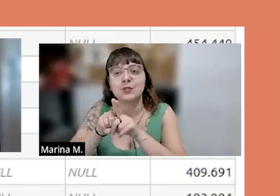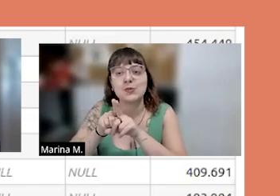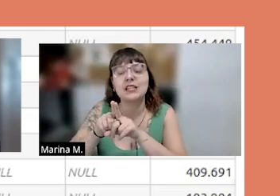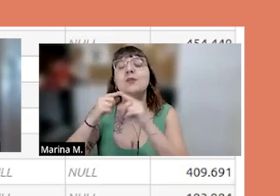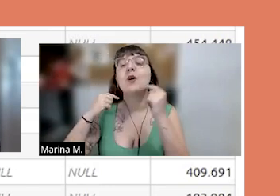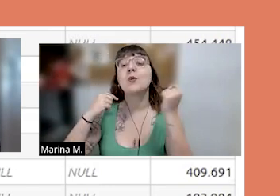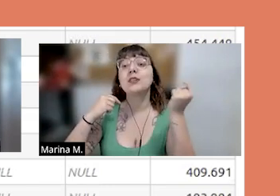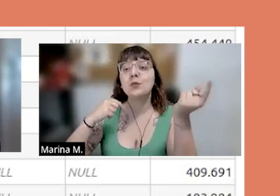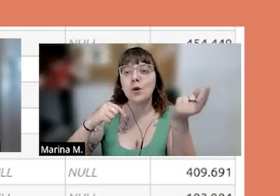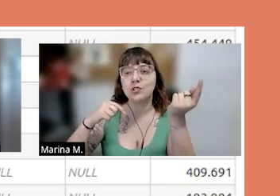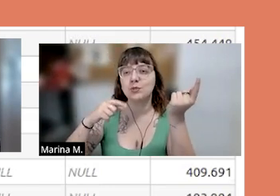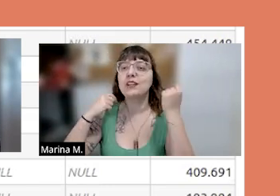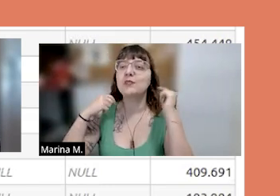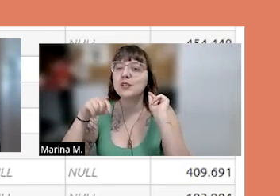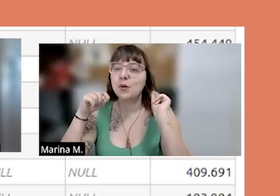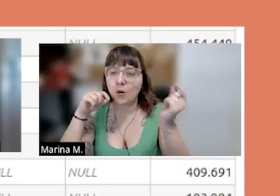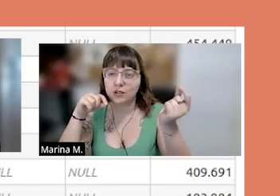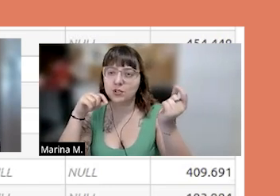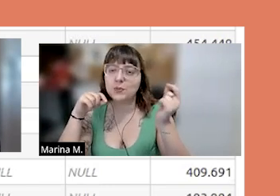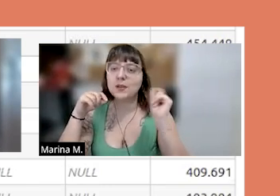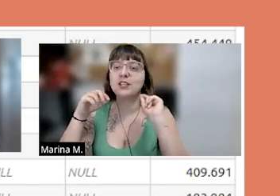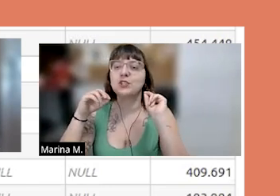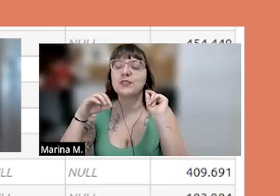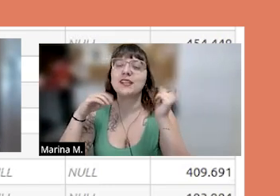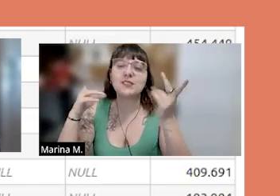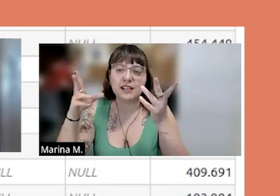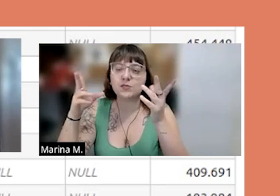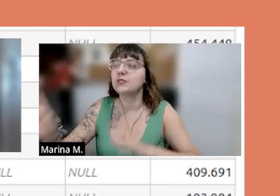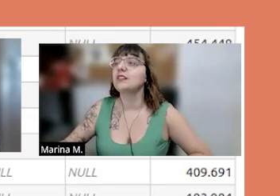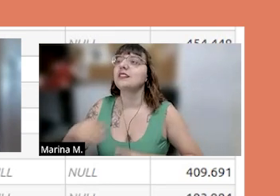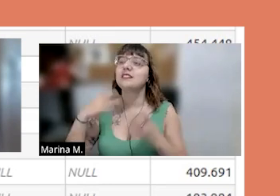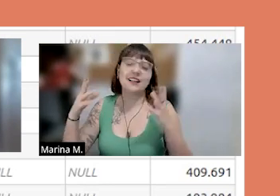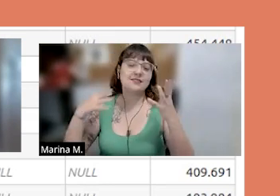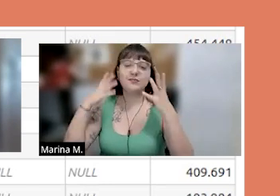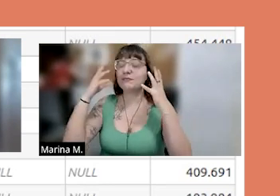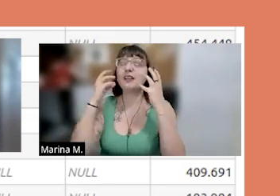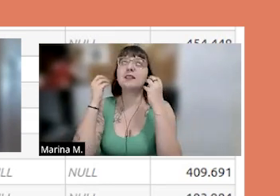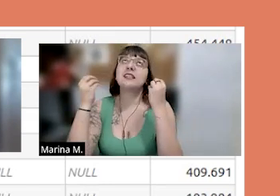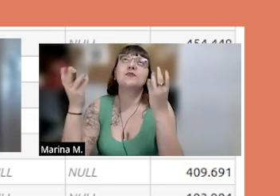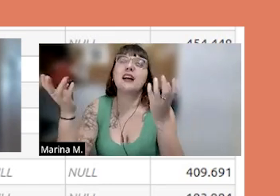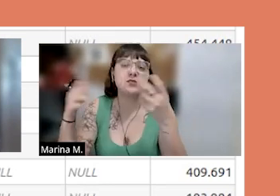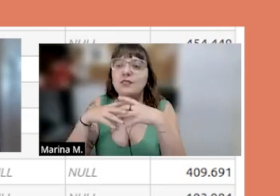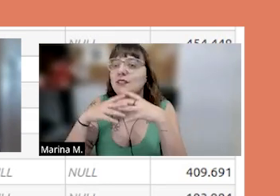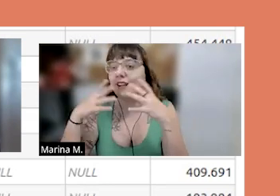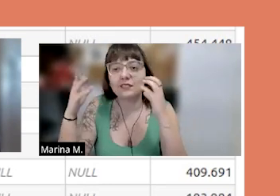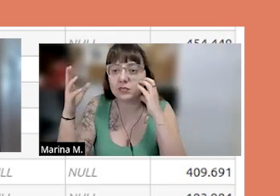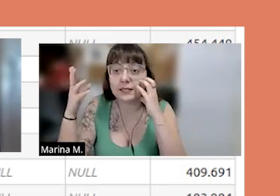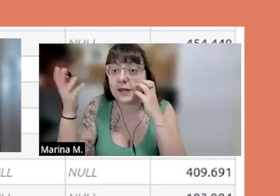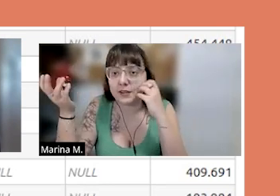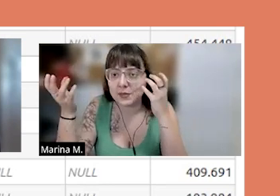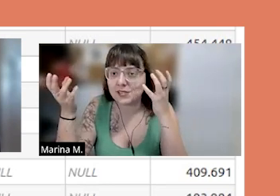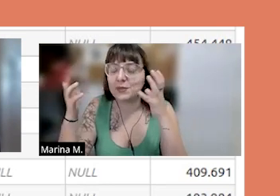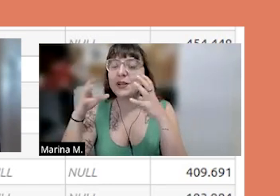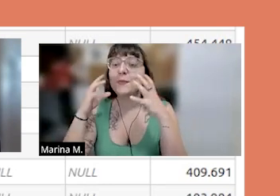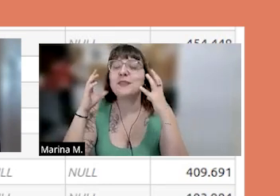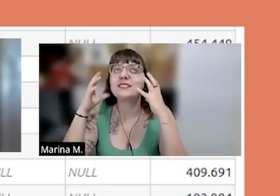essa junção, quanto o código. Eu vou usar o código que eu acho que fica mais fácil, tá? Não é que é mais fácil, o trabalho é